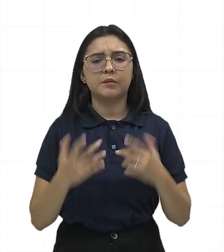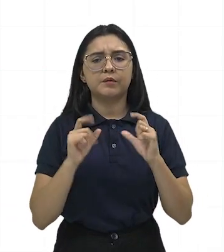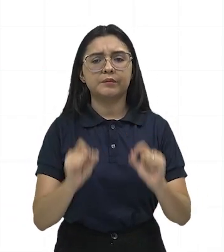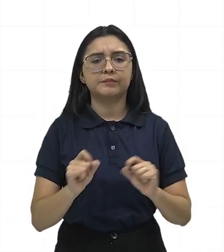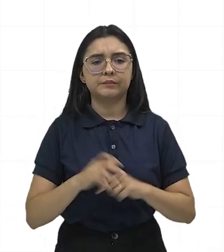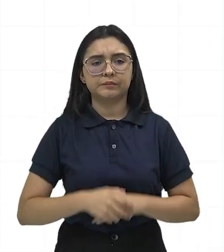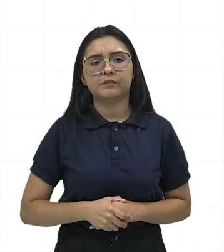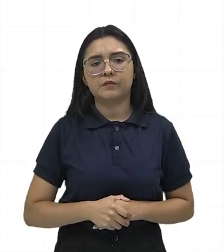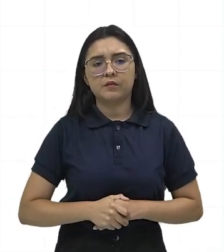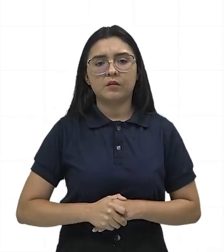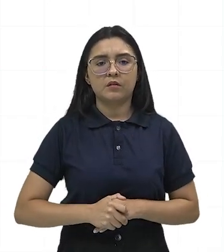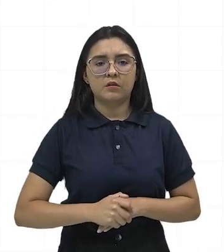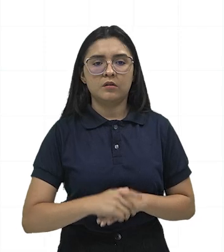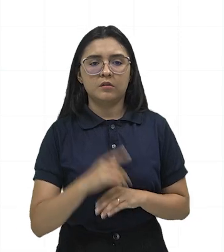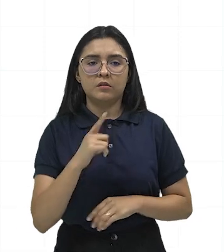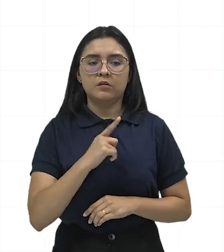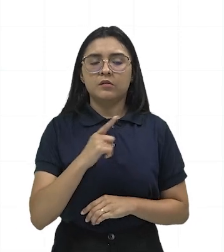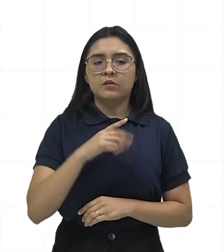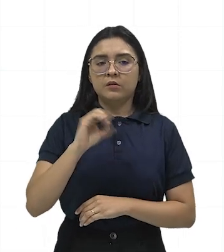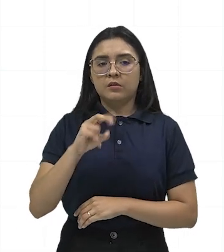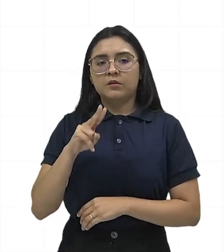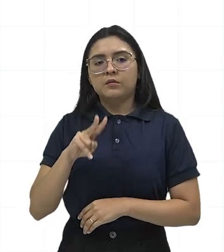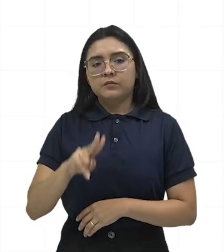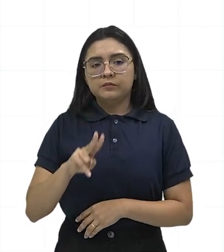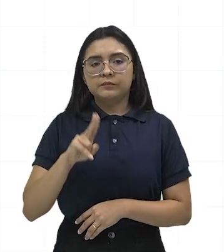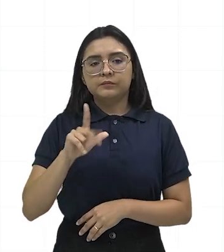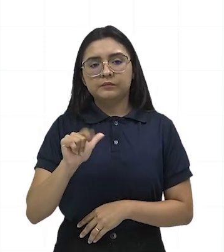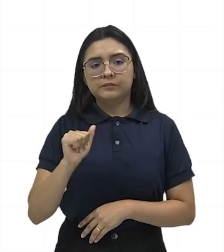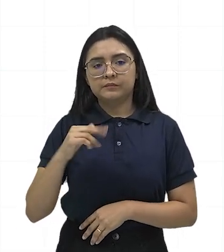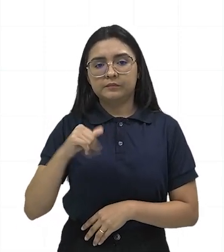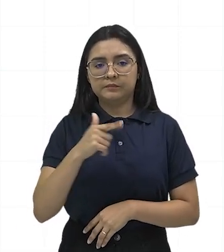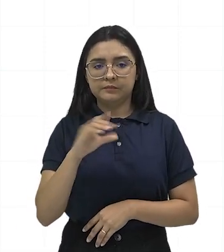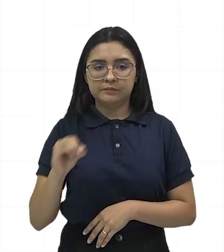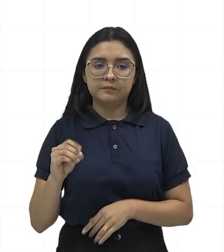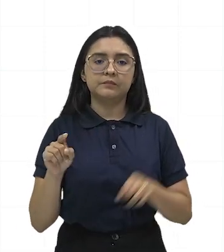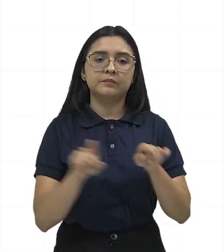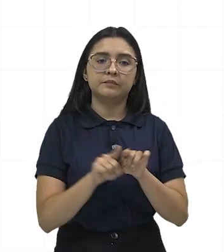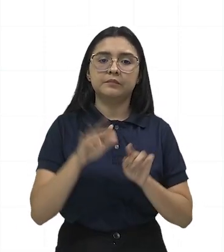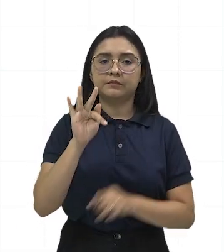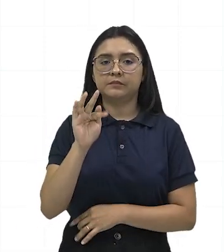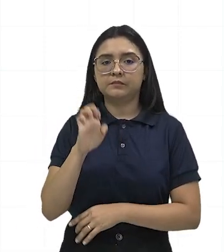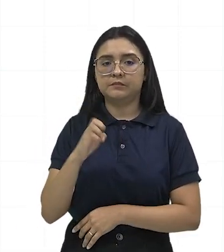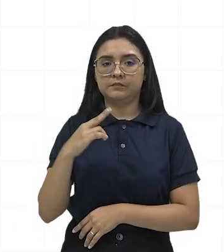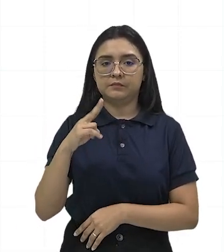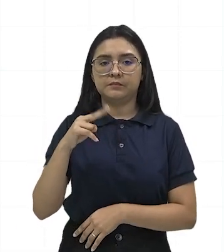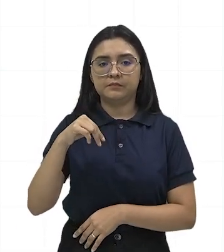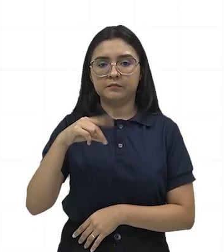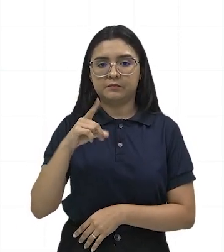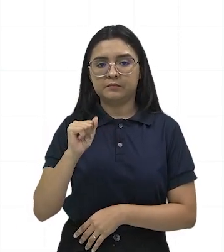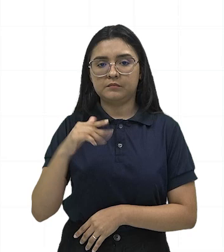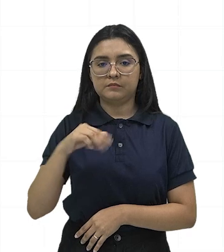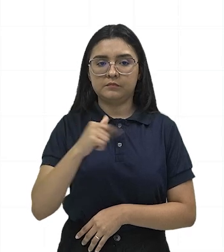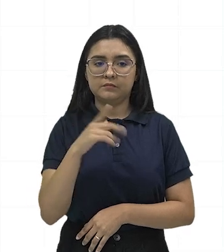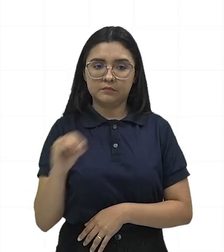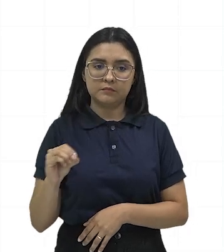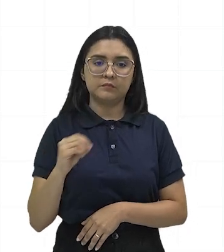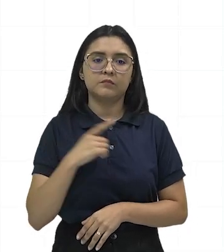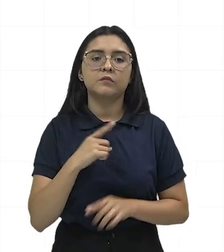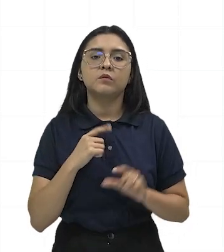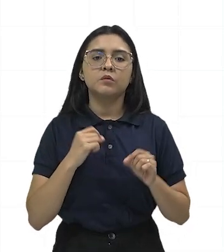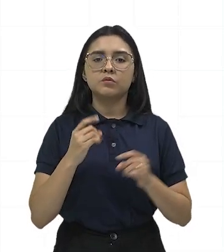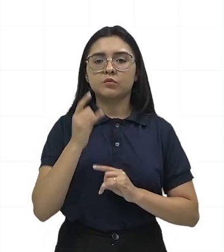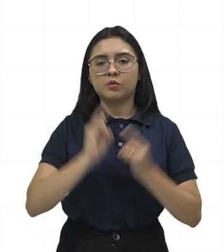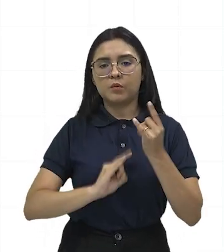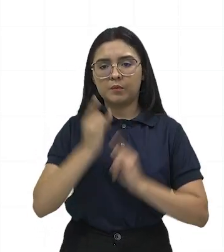sobre ovulação e fecundação. Então, após a puberdade, os hormônios secretados pela hipófise